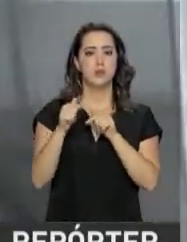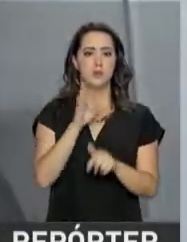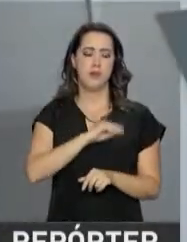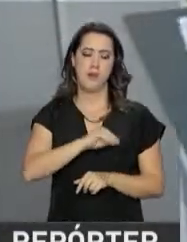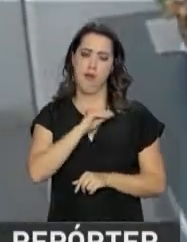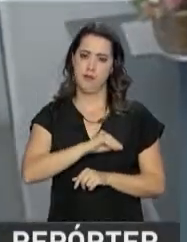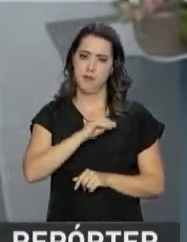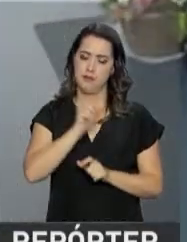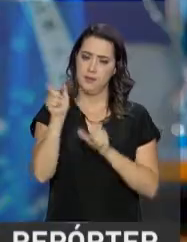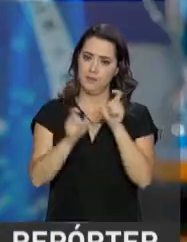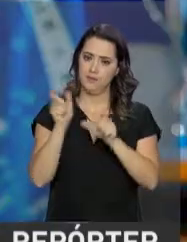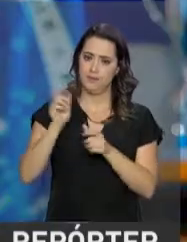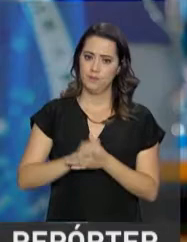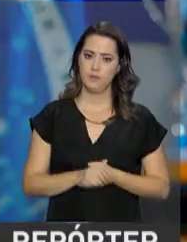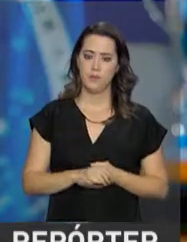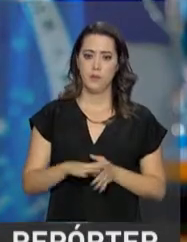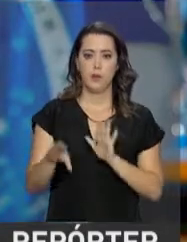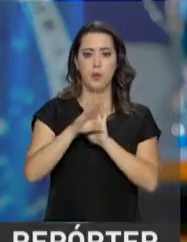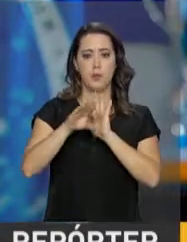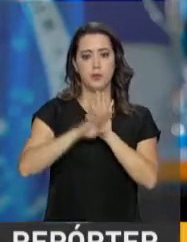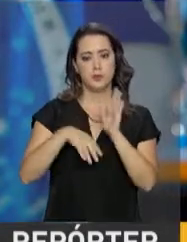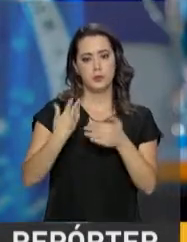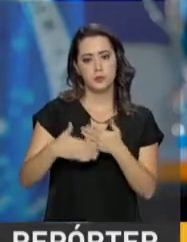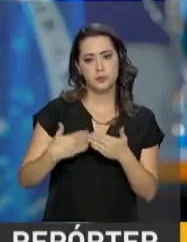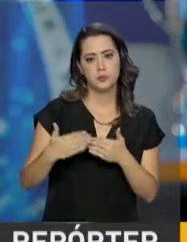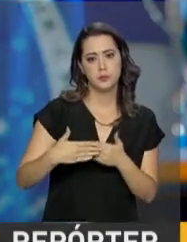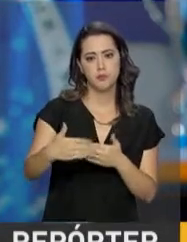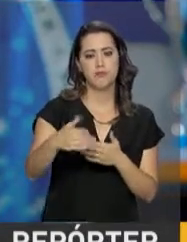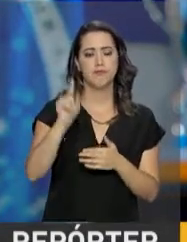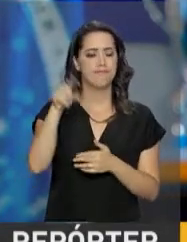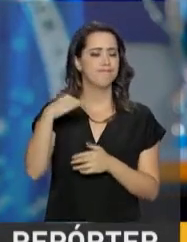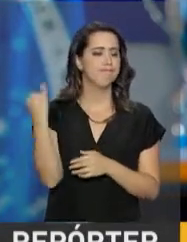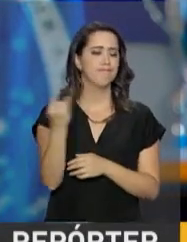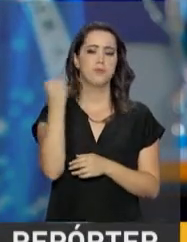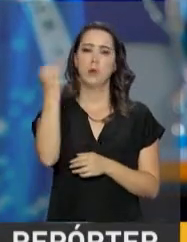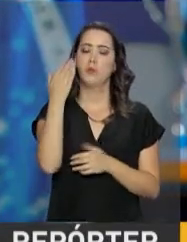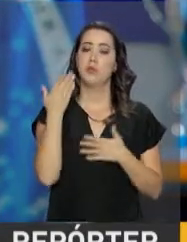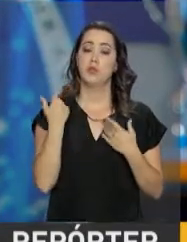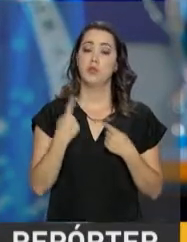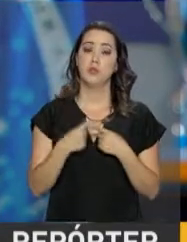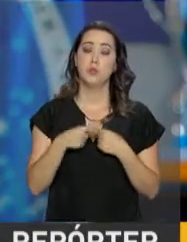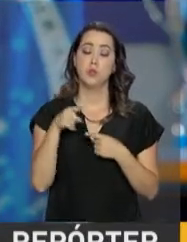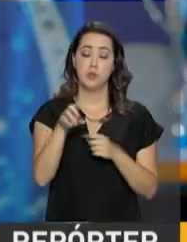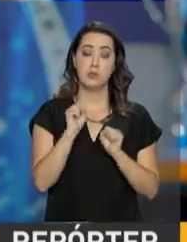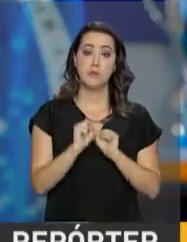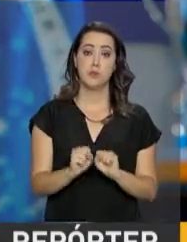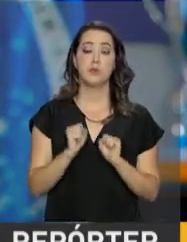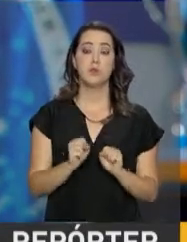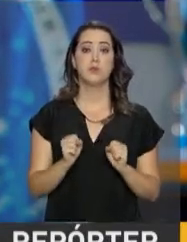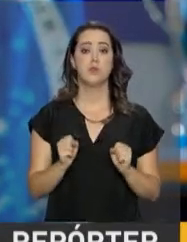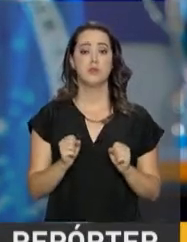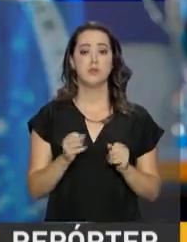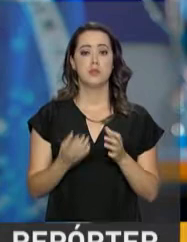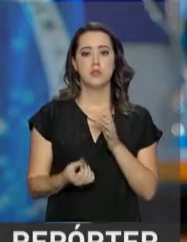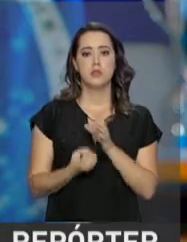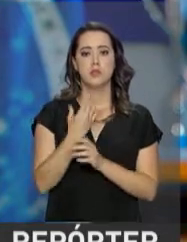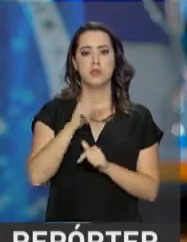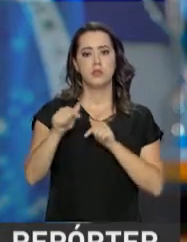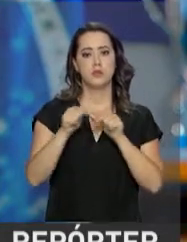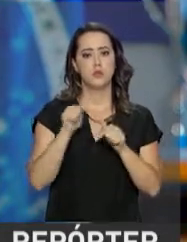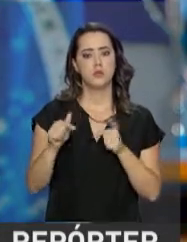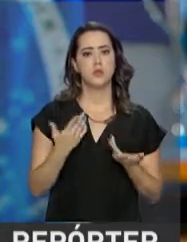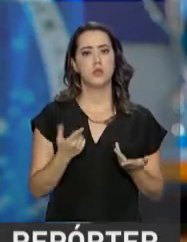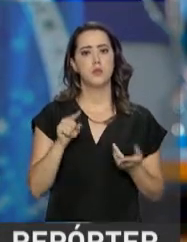aos beneficiários. O programa Progredir é extremamente importante porque ele permite a geração de